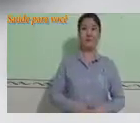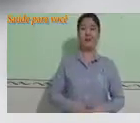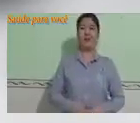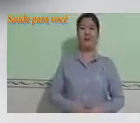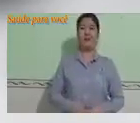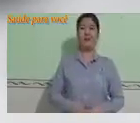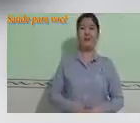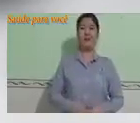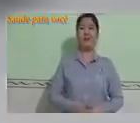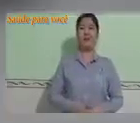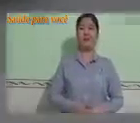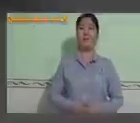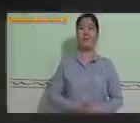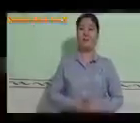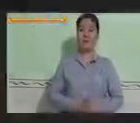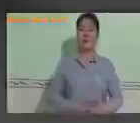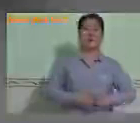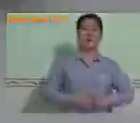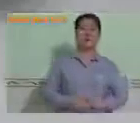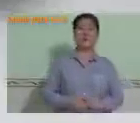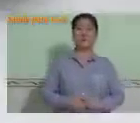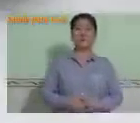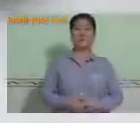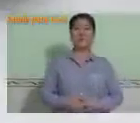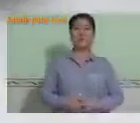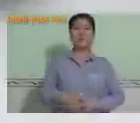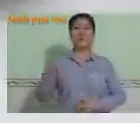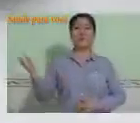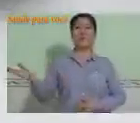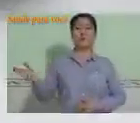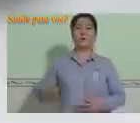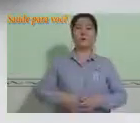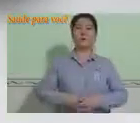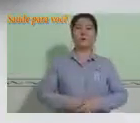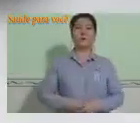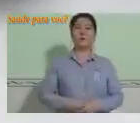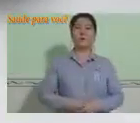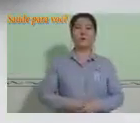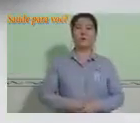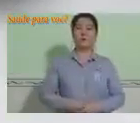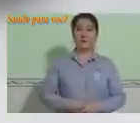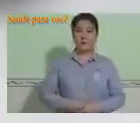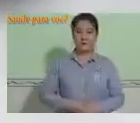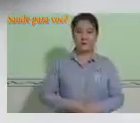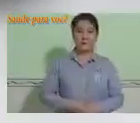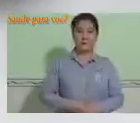vírgula, além disso, os pigmentos mais recentes são criados com base em substâncias orgânicas.